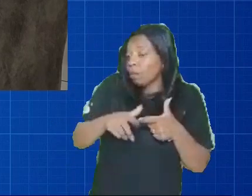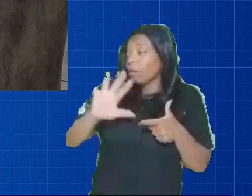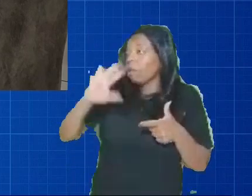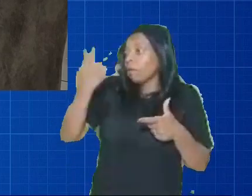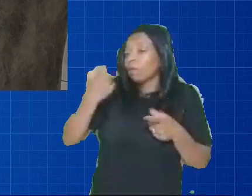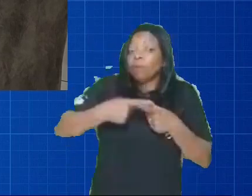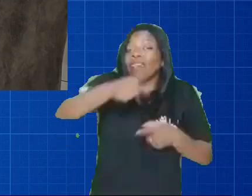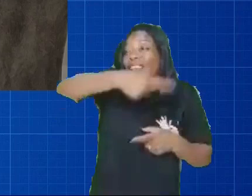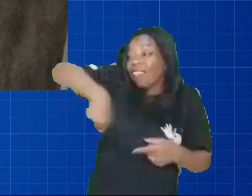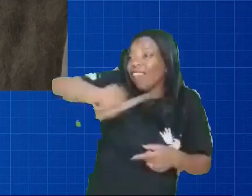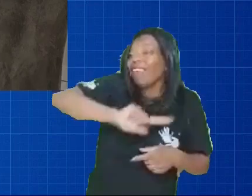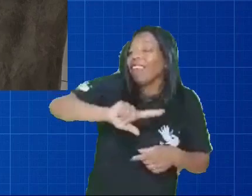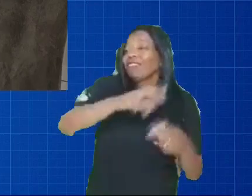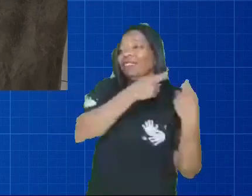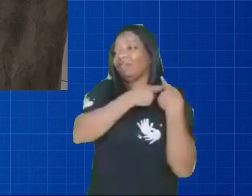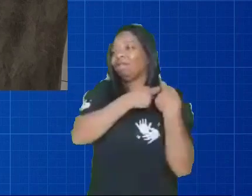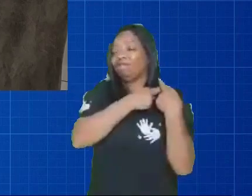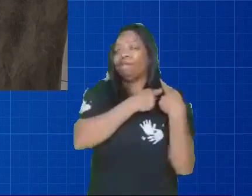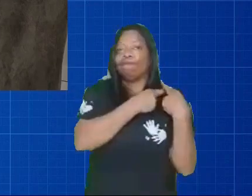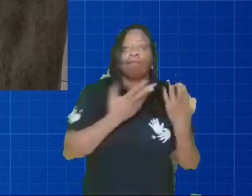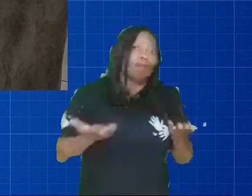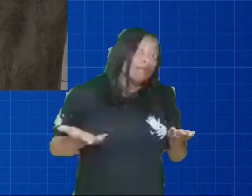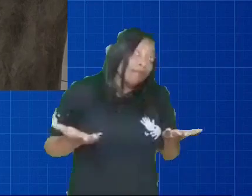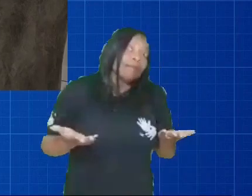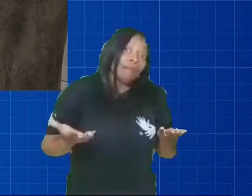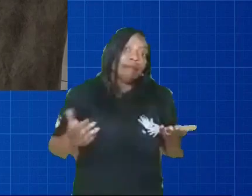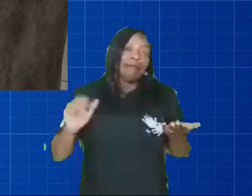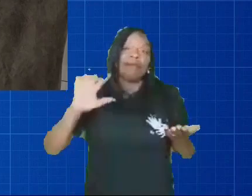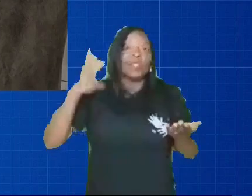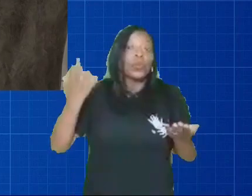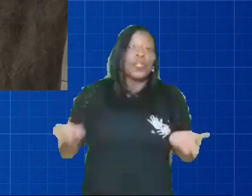ou a família, ou alguém, ao redor da própria escola, que é onde eles moram, né?